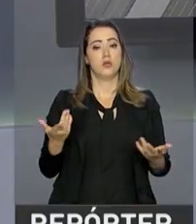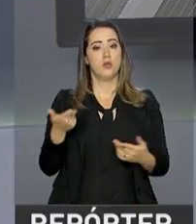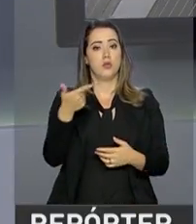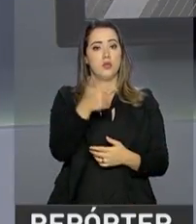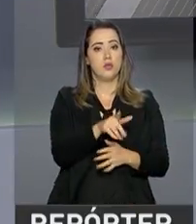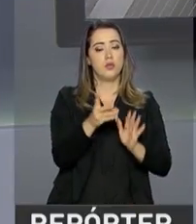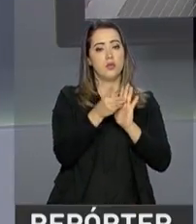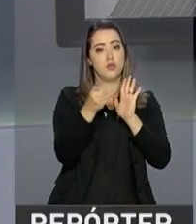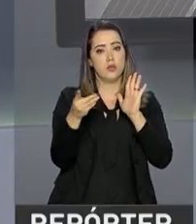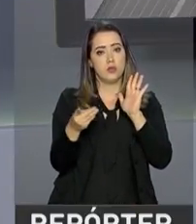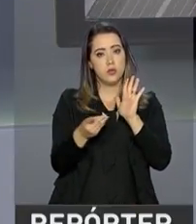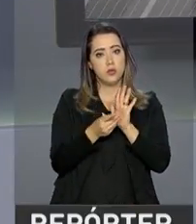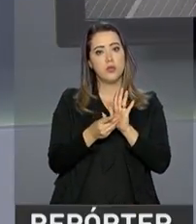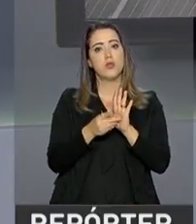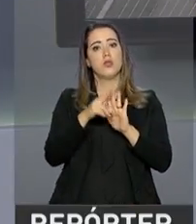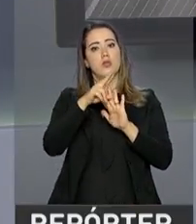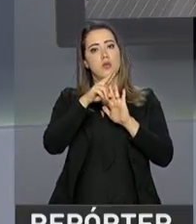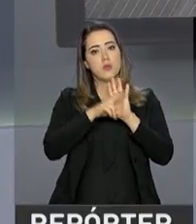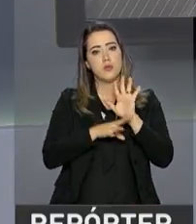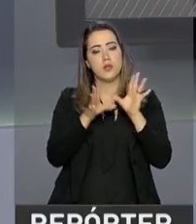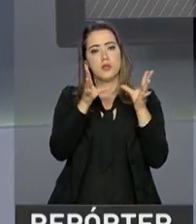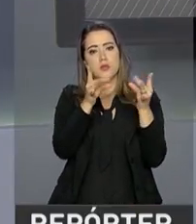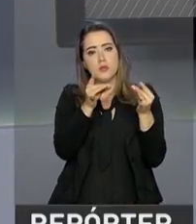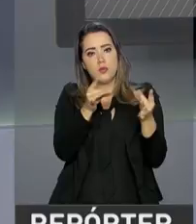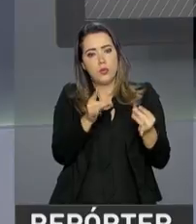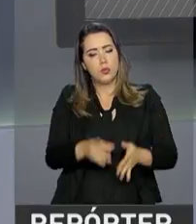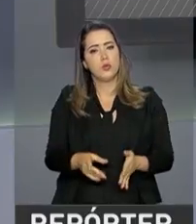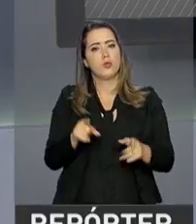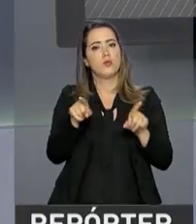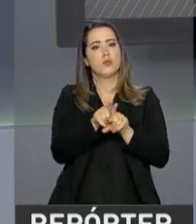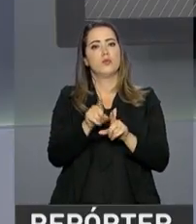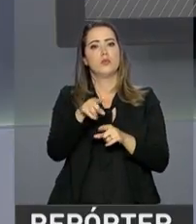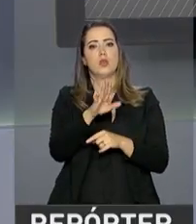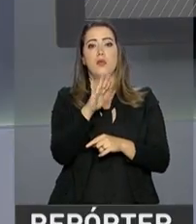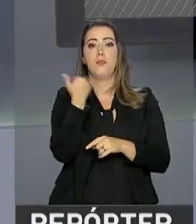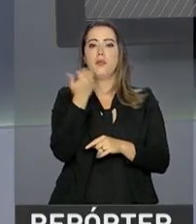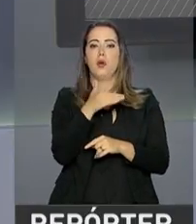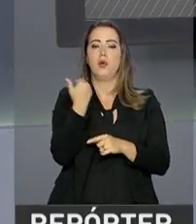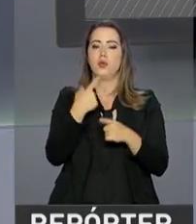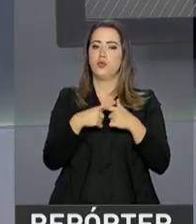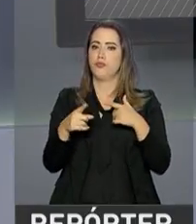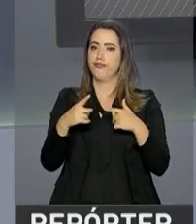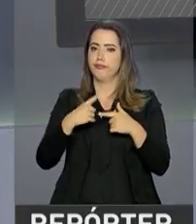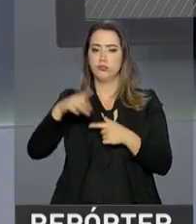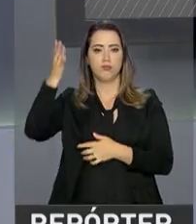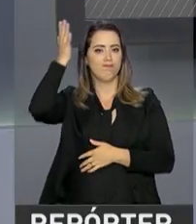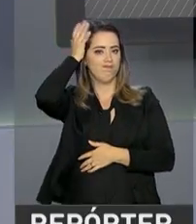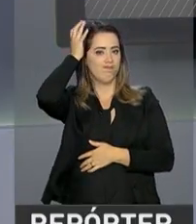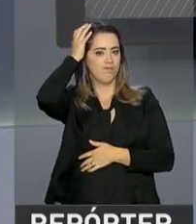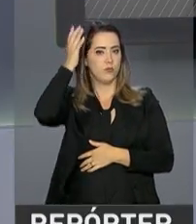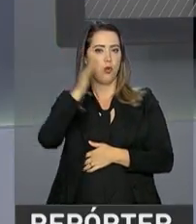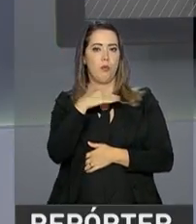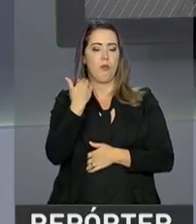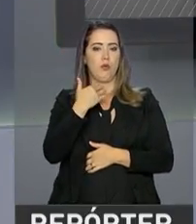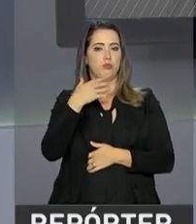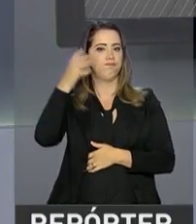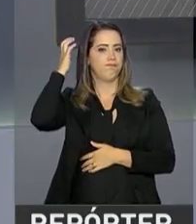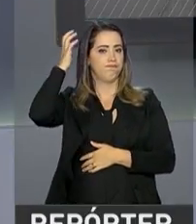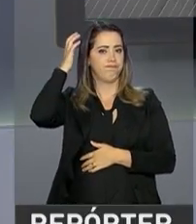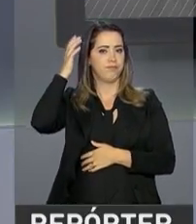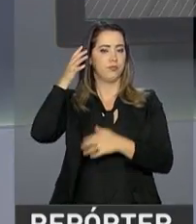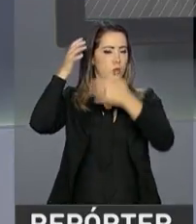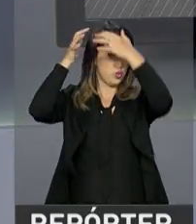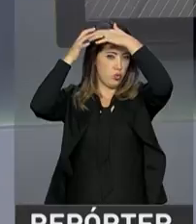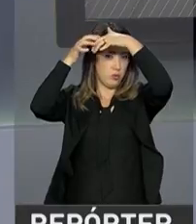outro decreto regulamenta e detalha critérios para notificação de morte encefálica a partir da publicação do texto